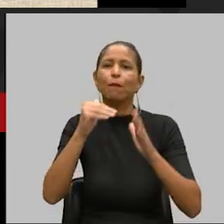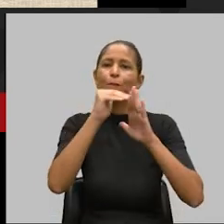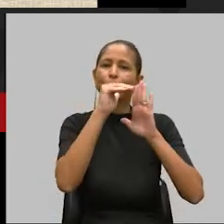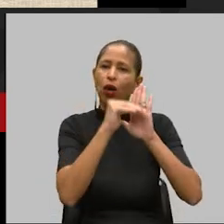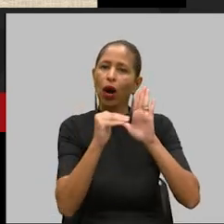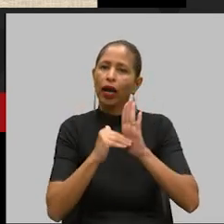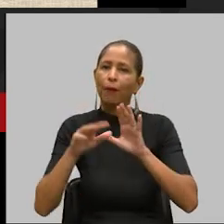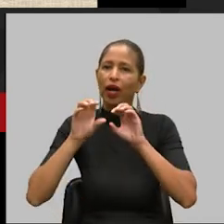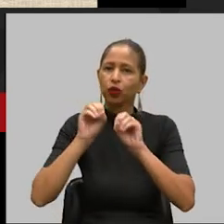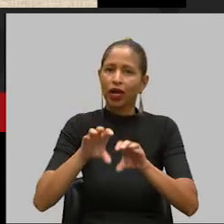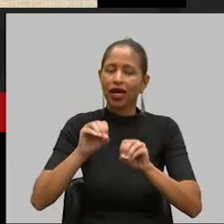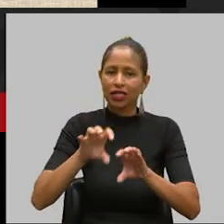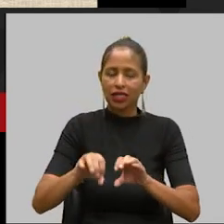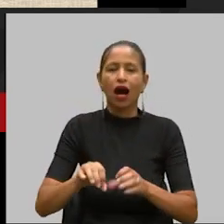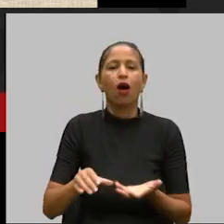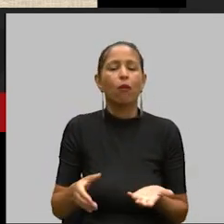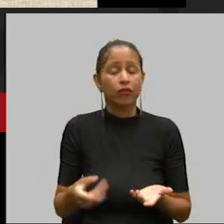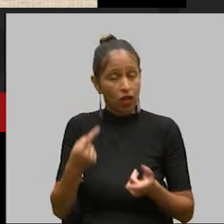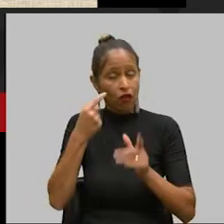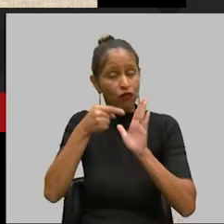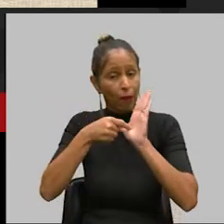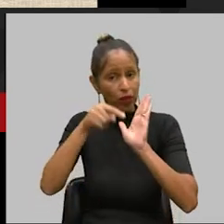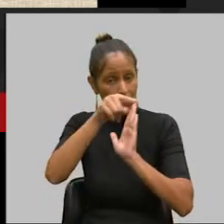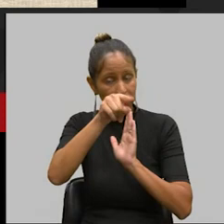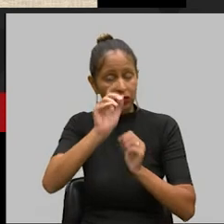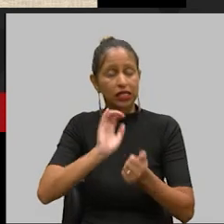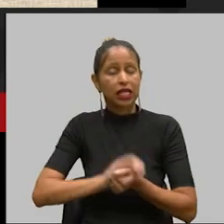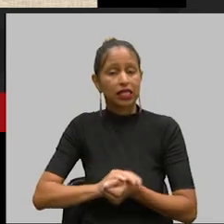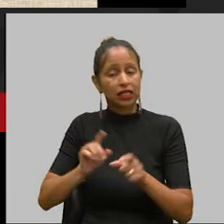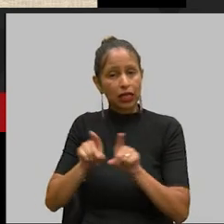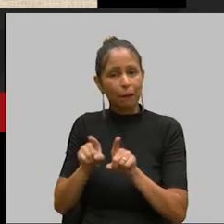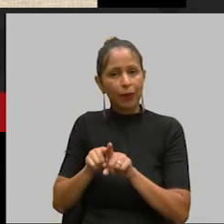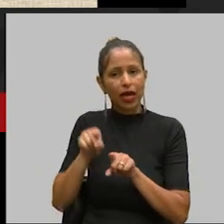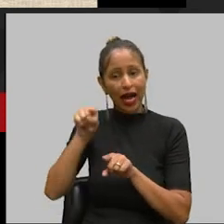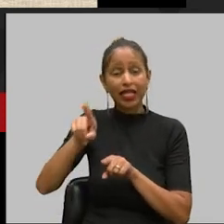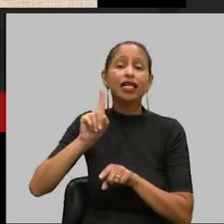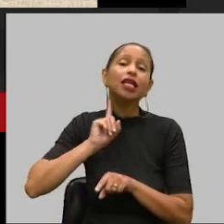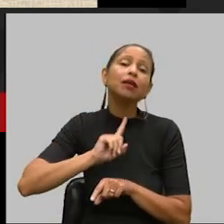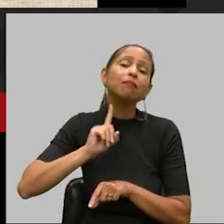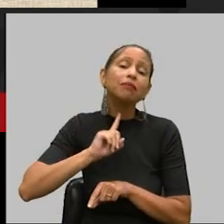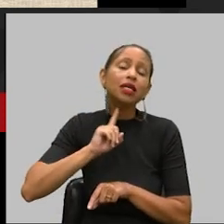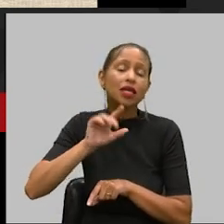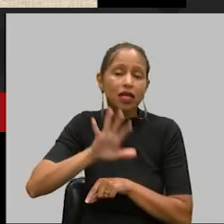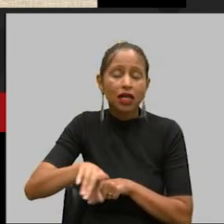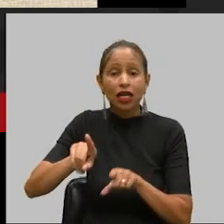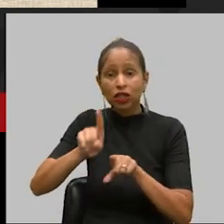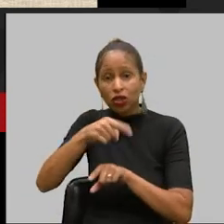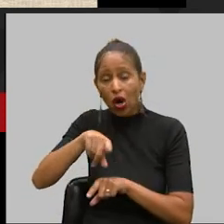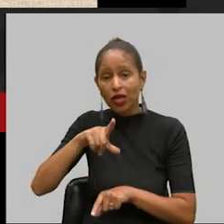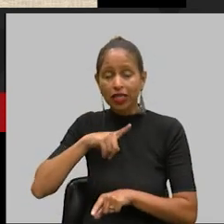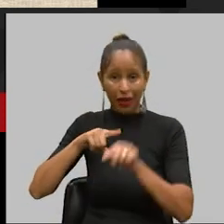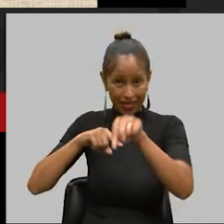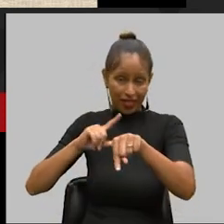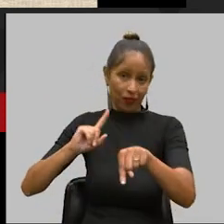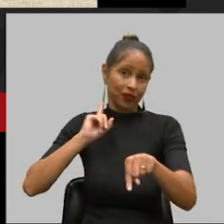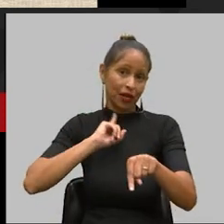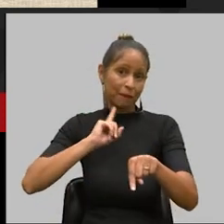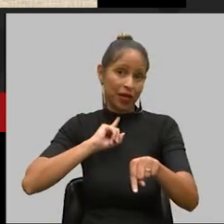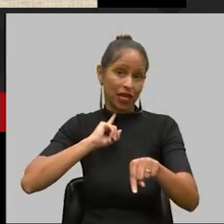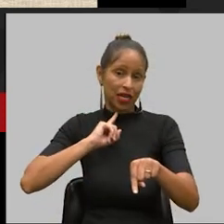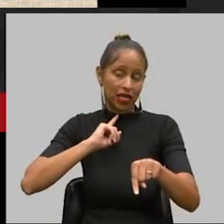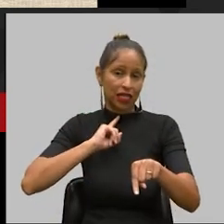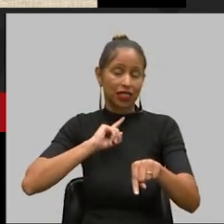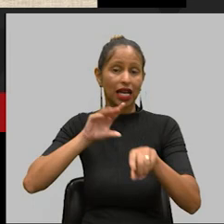Educação na reforma agrária vou mostrar para vocês aqui um um uma coisa em Minas Gerais e nós temos em Minas as licenciaturas